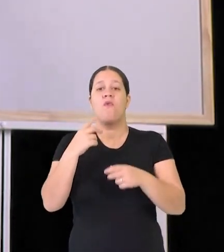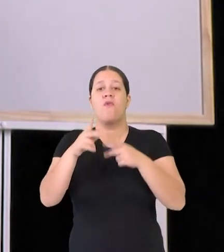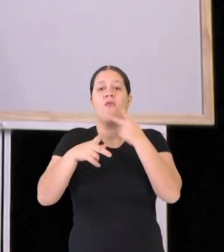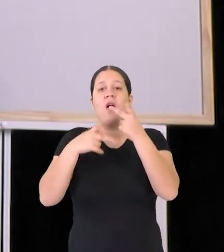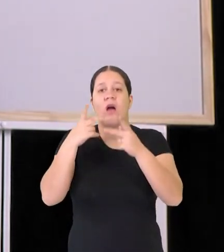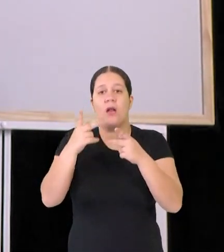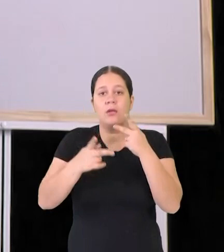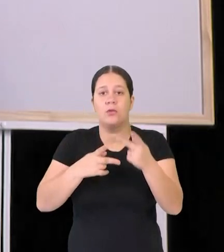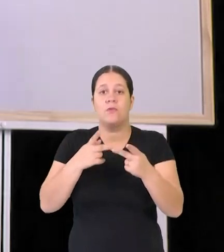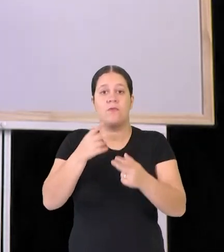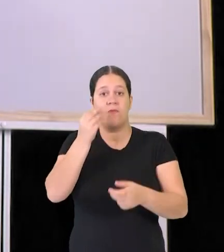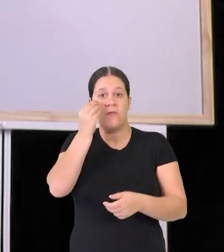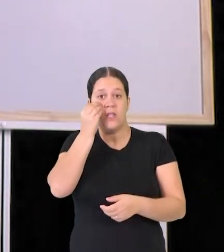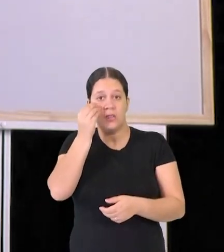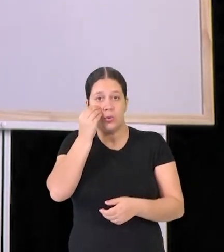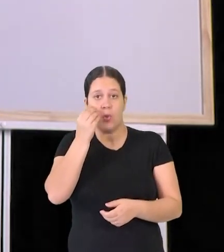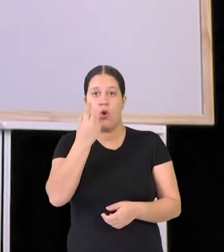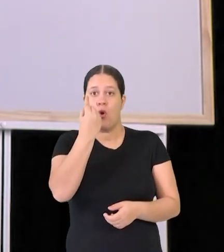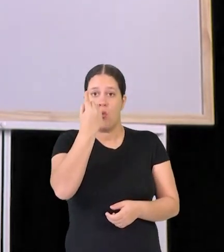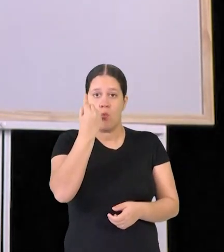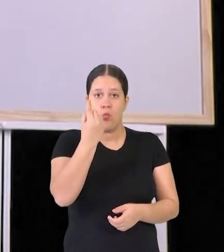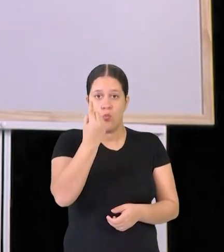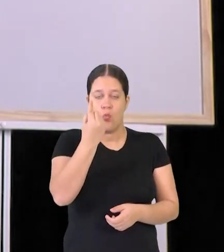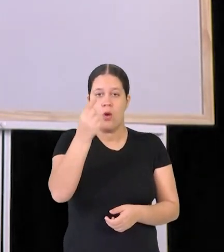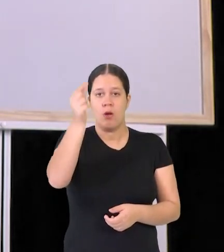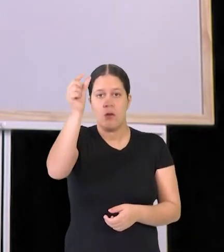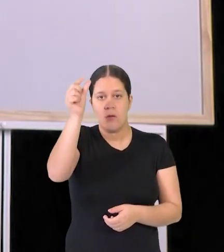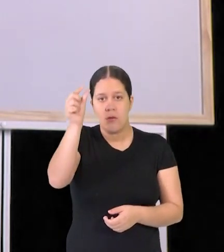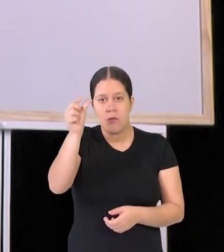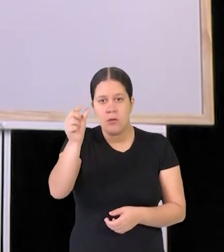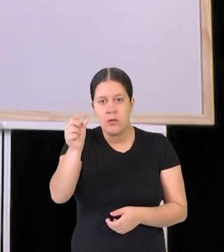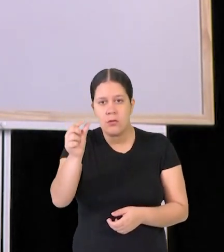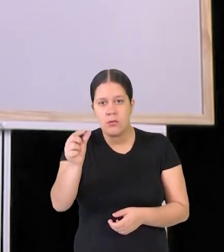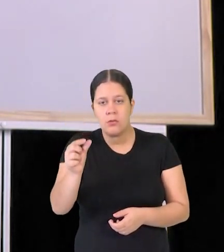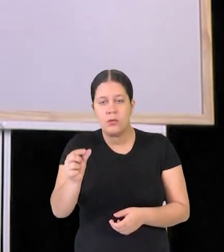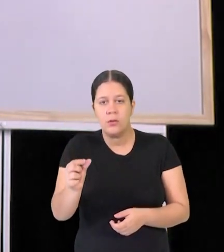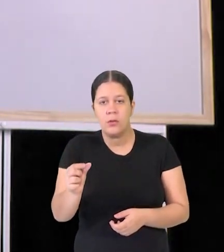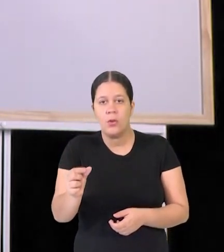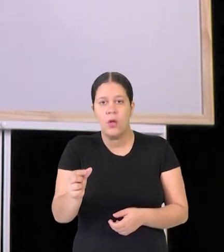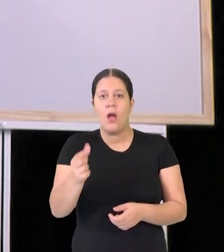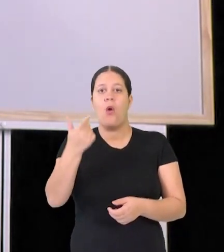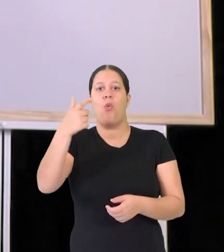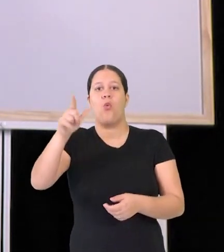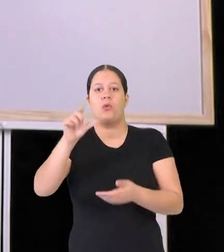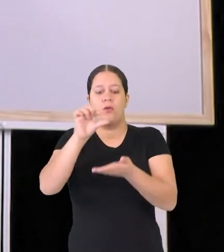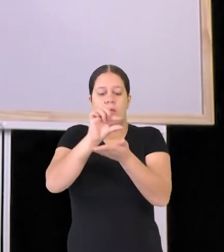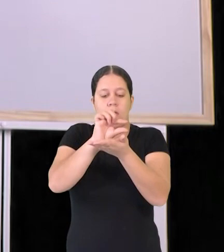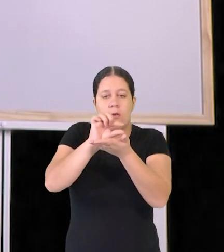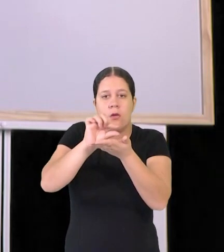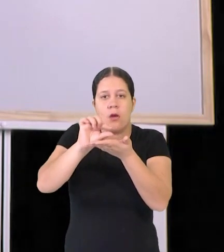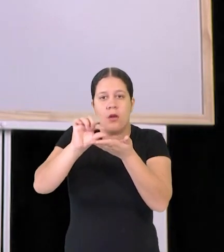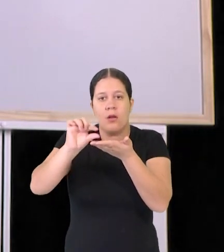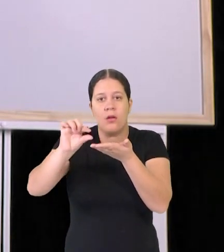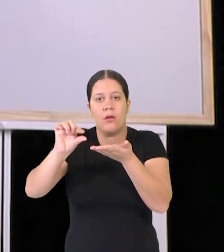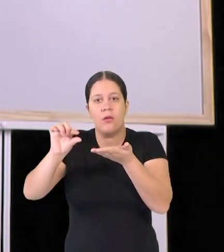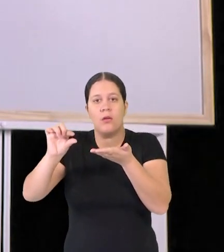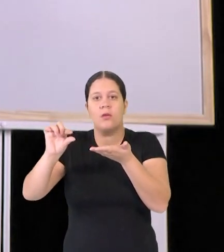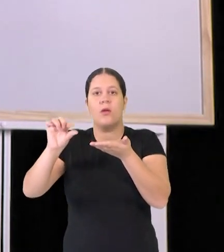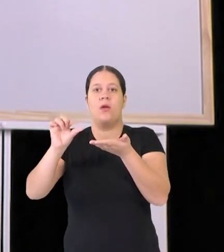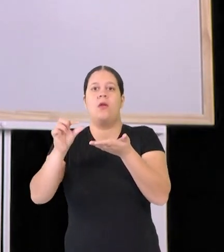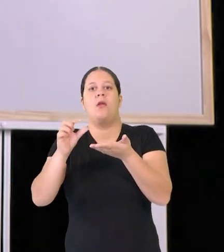Porque veja a situação. Uma, eu coloco ele em pé, a área é bem pequenininha. Na outra, eu coloco ele deitado, a